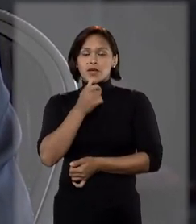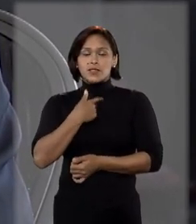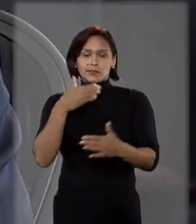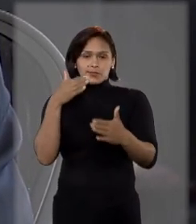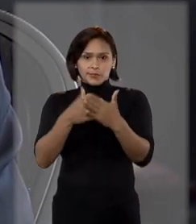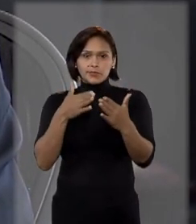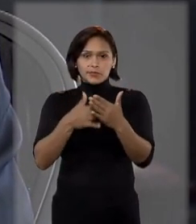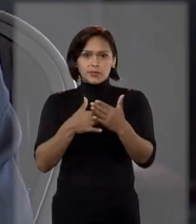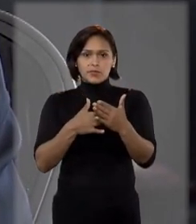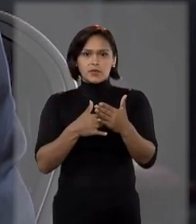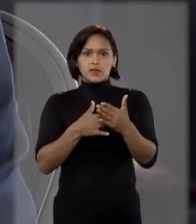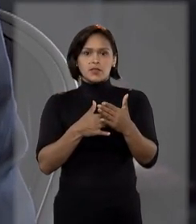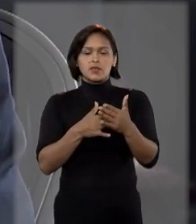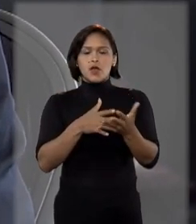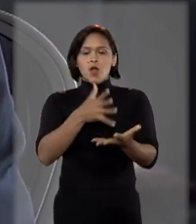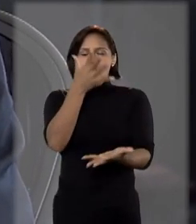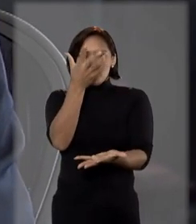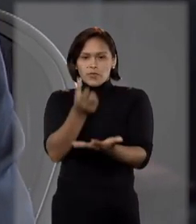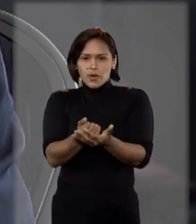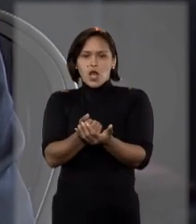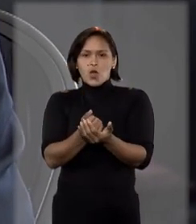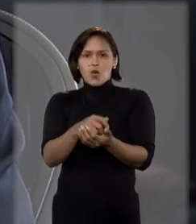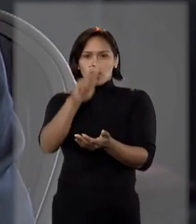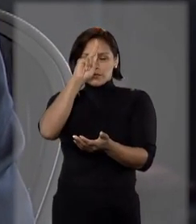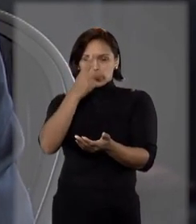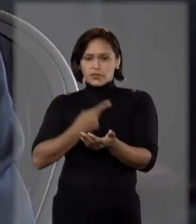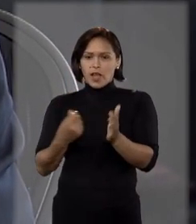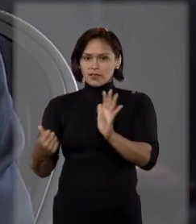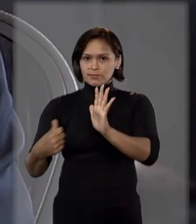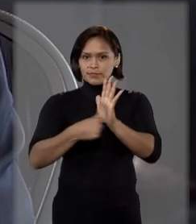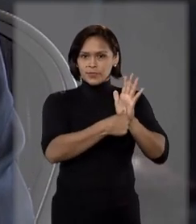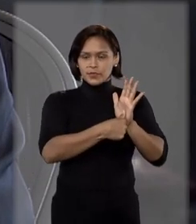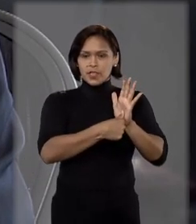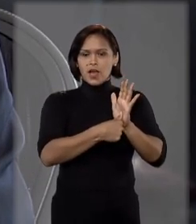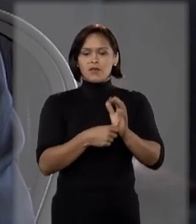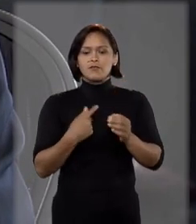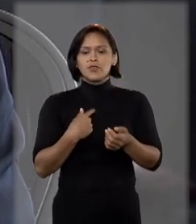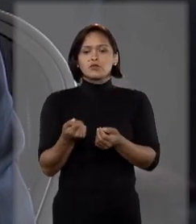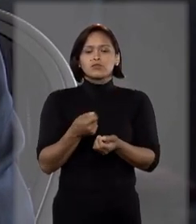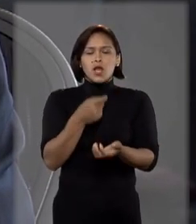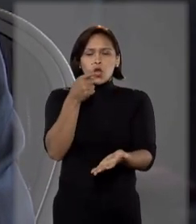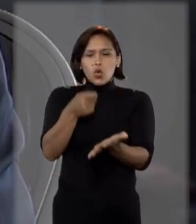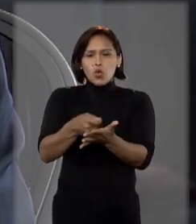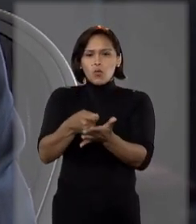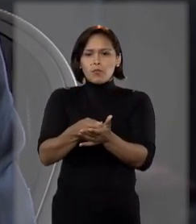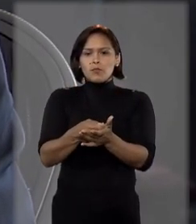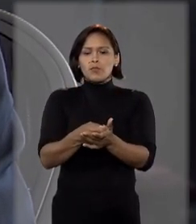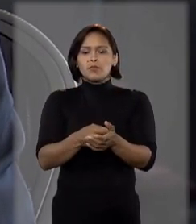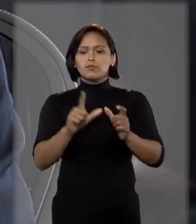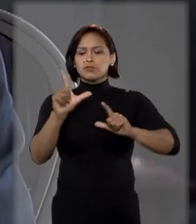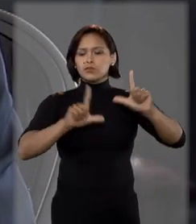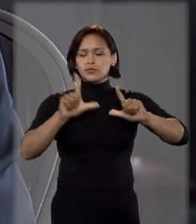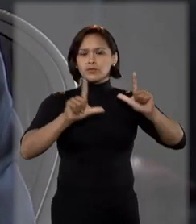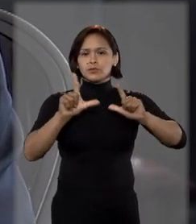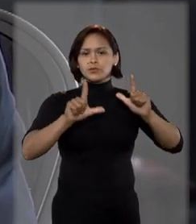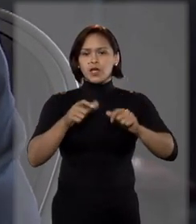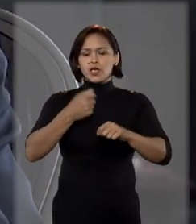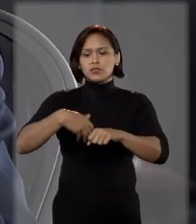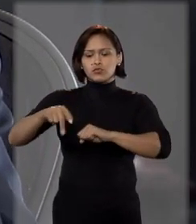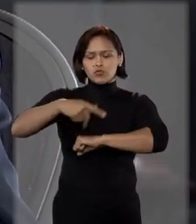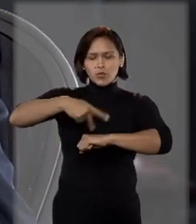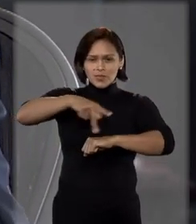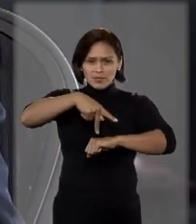de limitação na coleta de dados pessoais veio da compra de um bilhete para uma atração turística